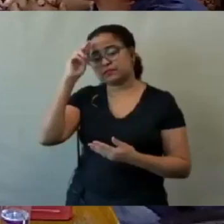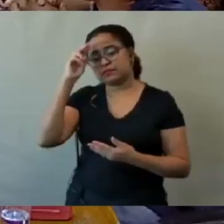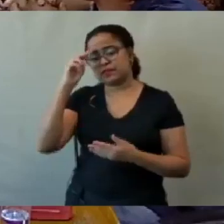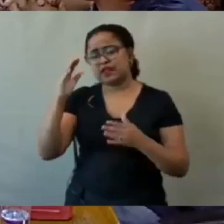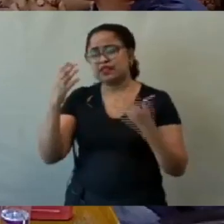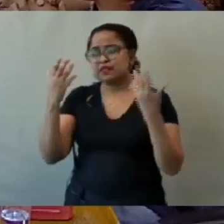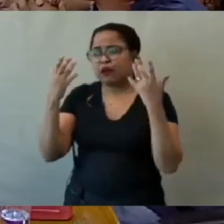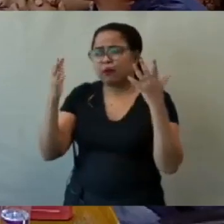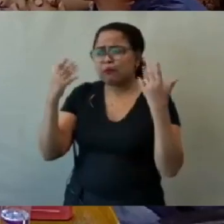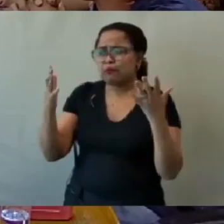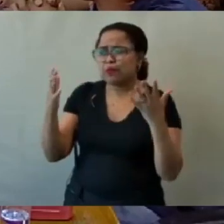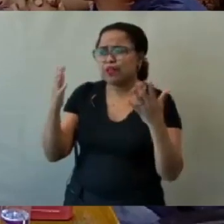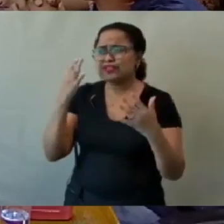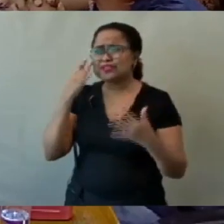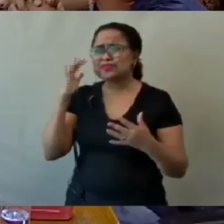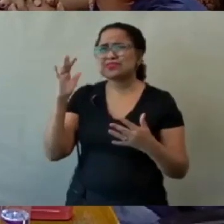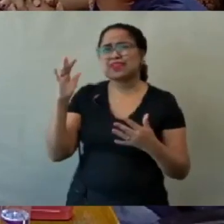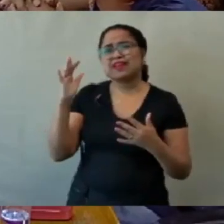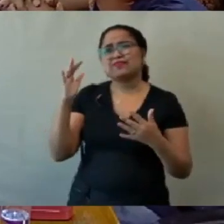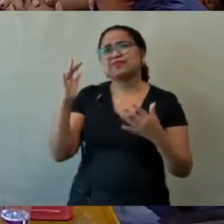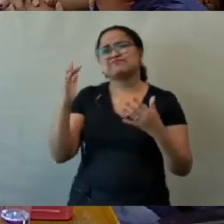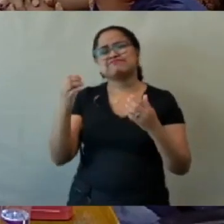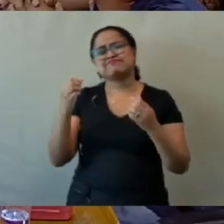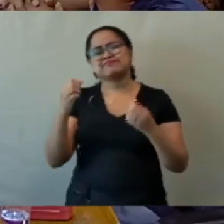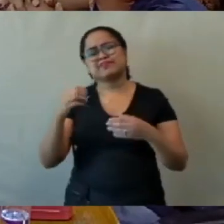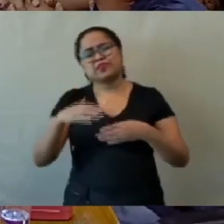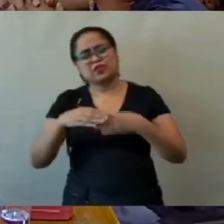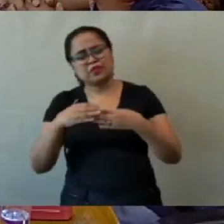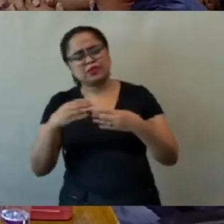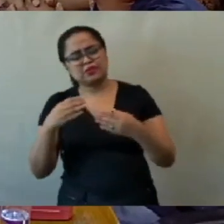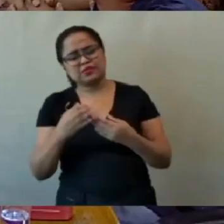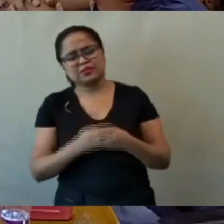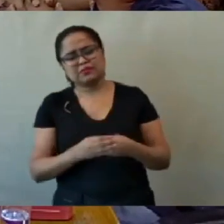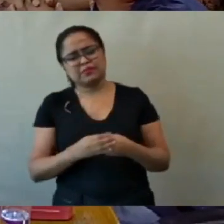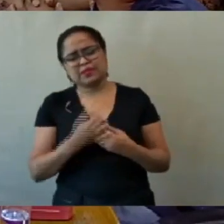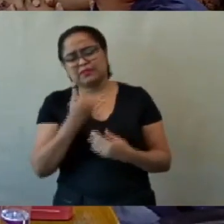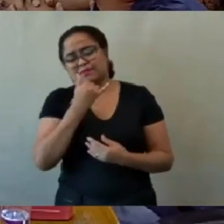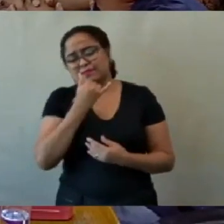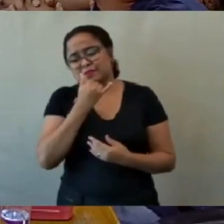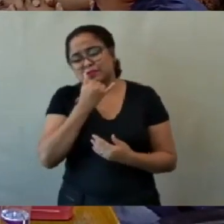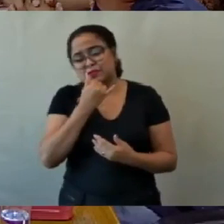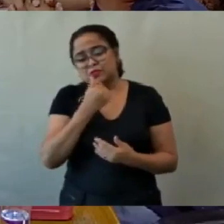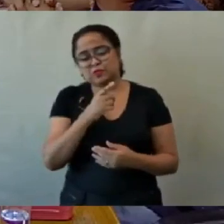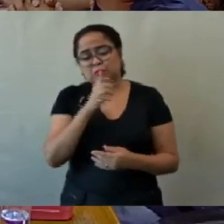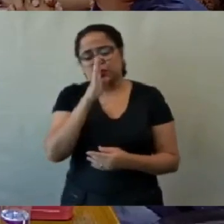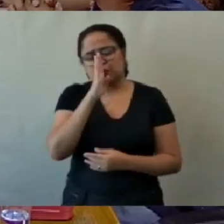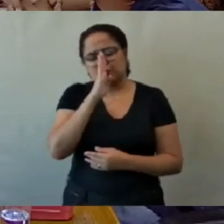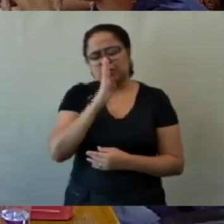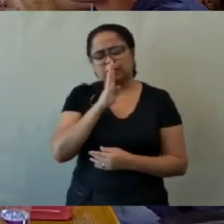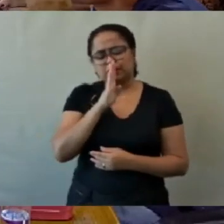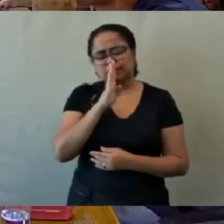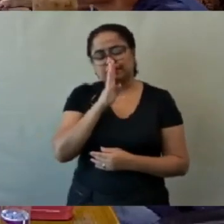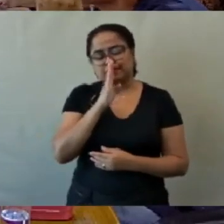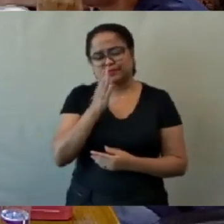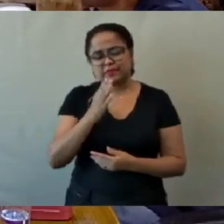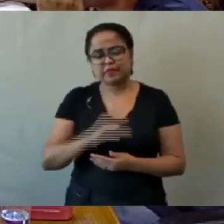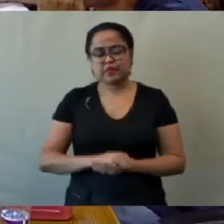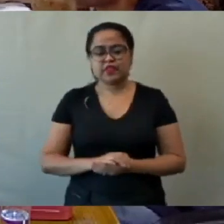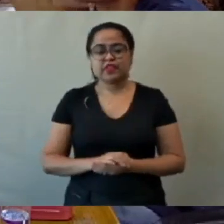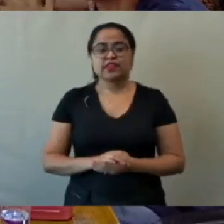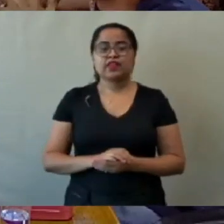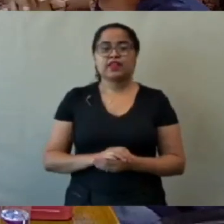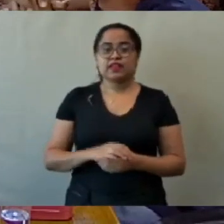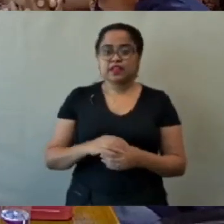esse momento. Assim. Acho que fica, né, isso, o compromisso nosso de fiscalizar isso que está acontecendo. Muito grave a